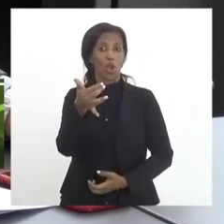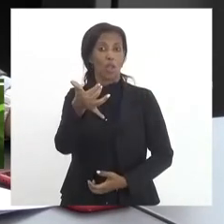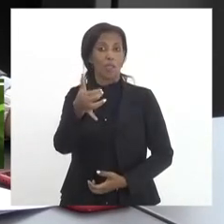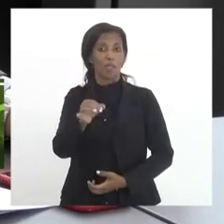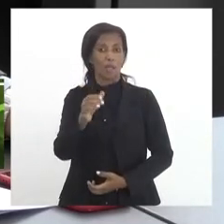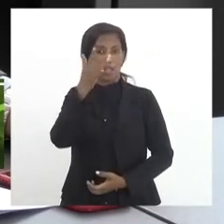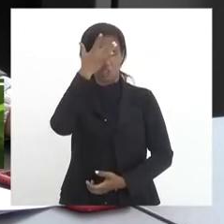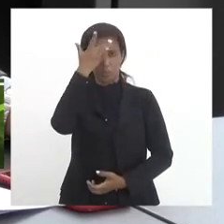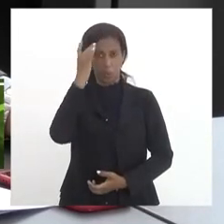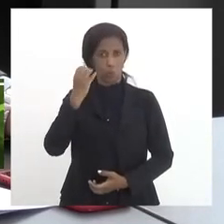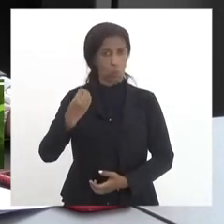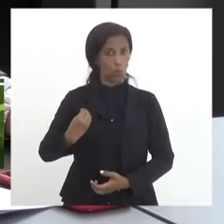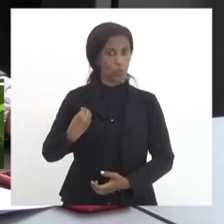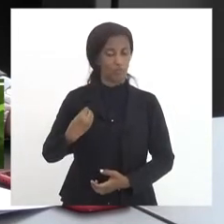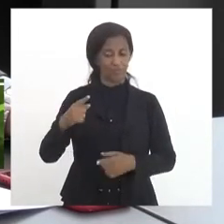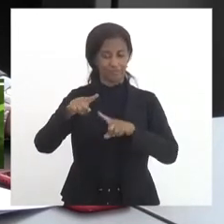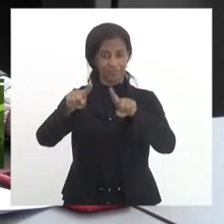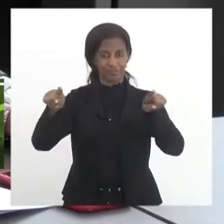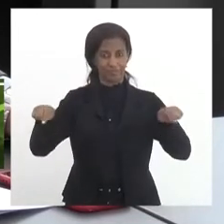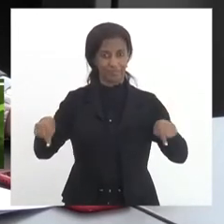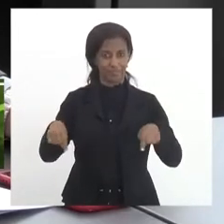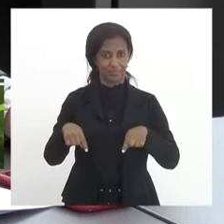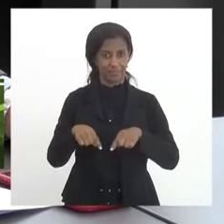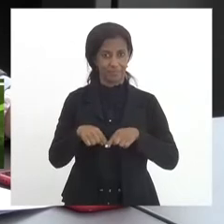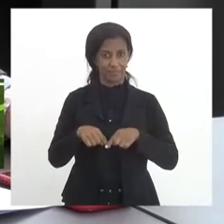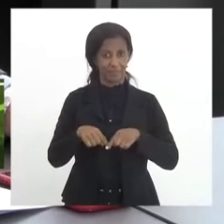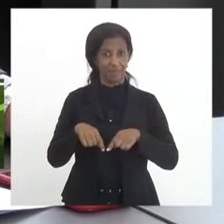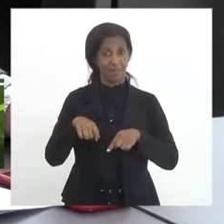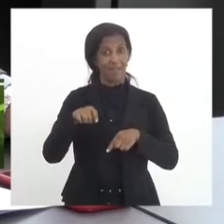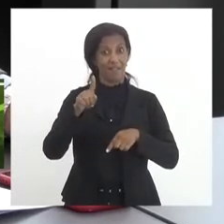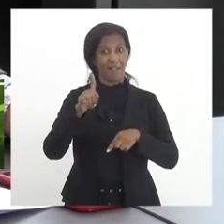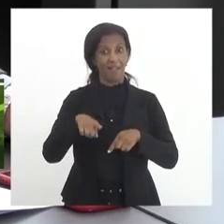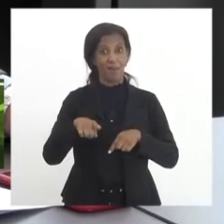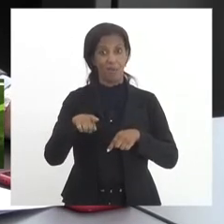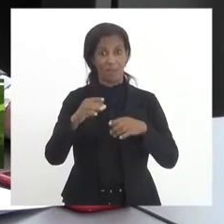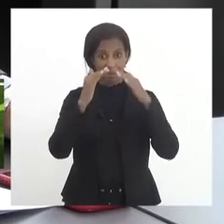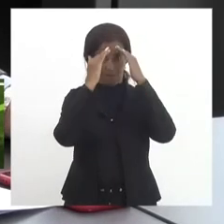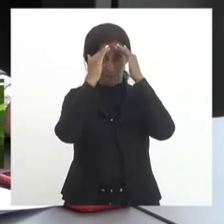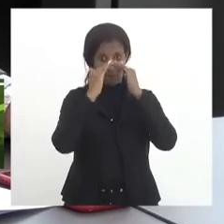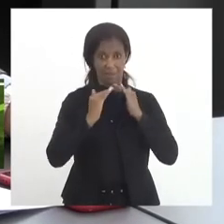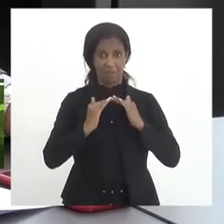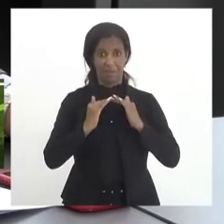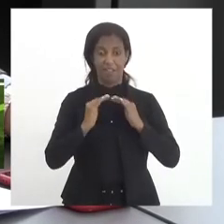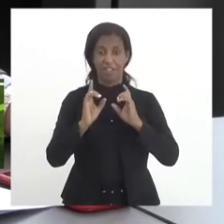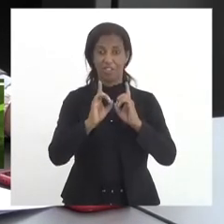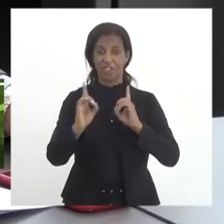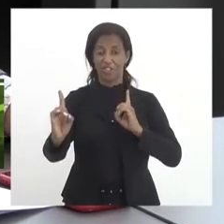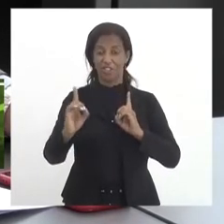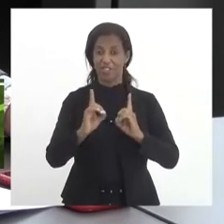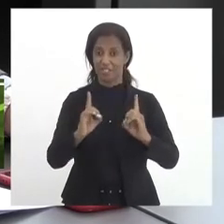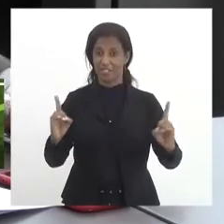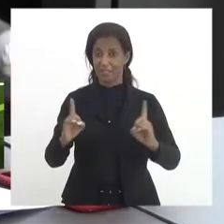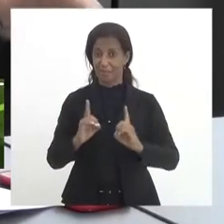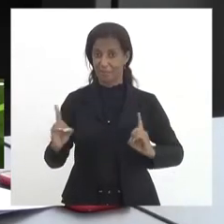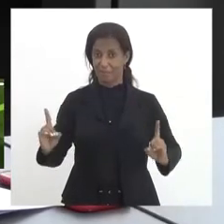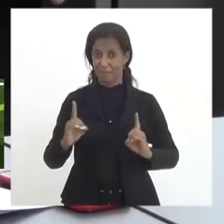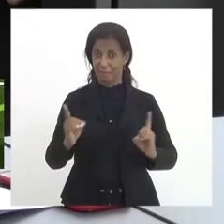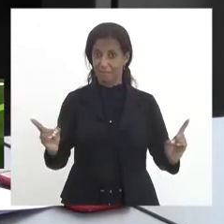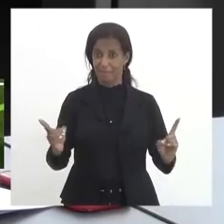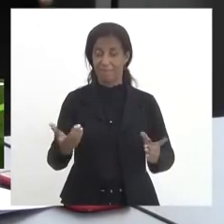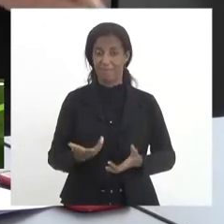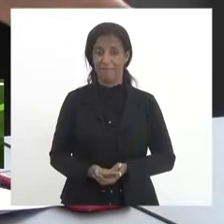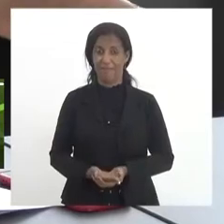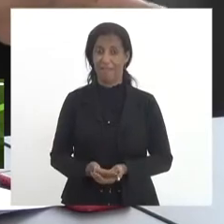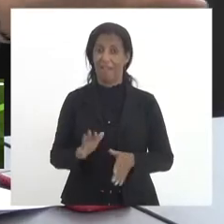presentes. Esta é uma regra de distanciamento. Uma regra de distanciamento. Mas, é claro, com